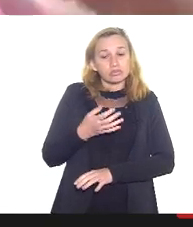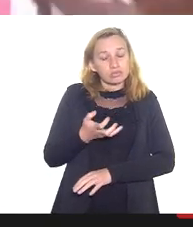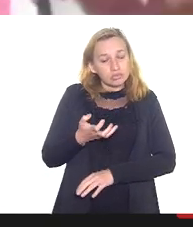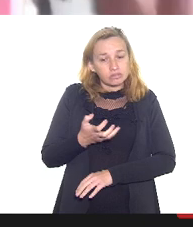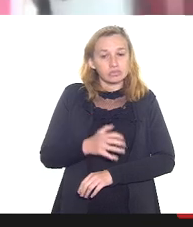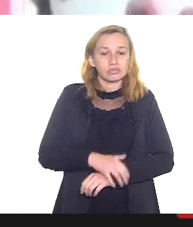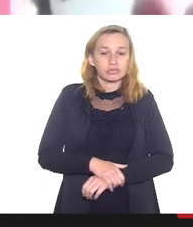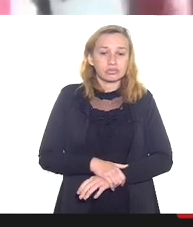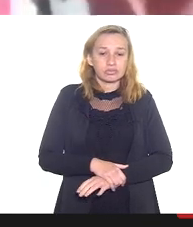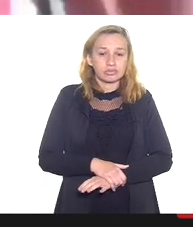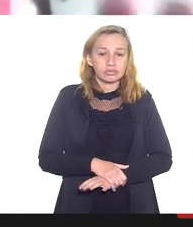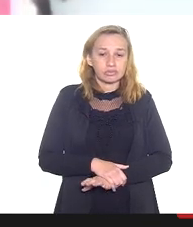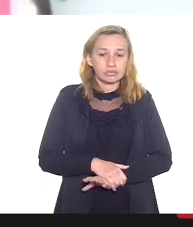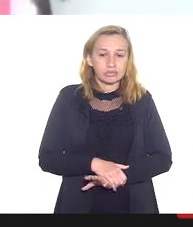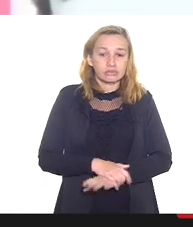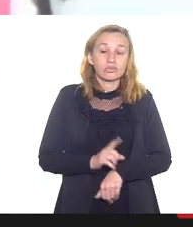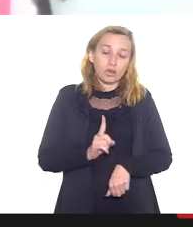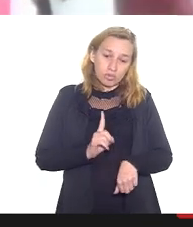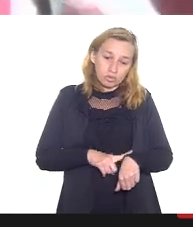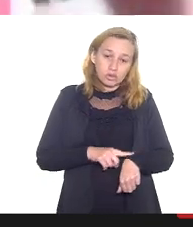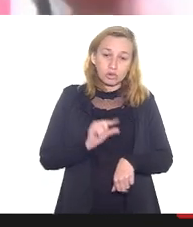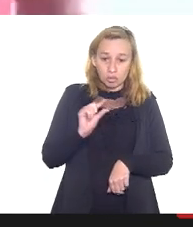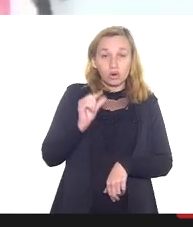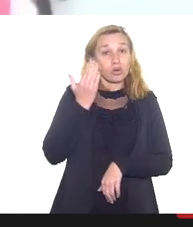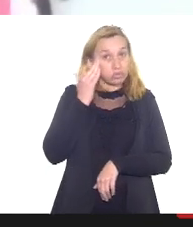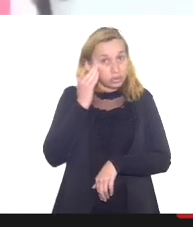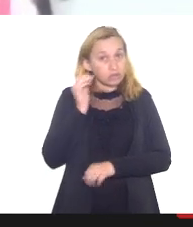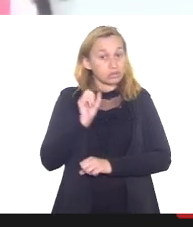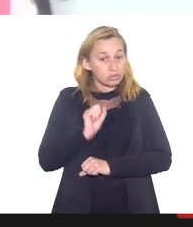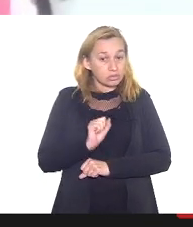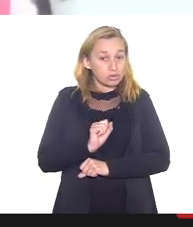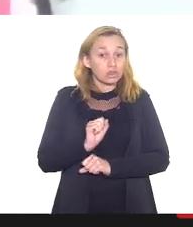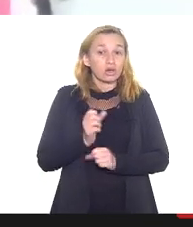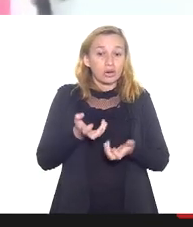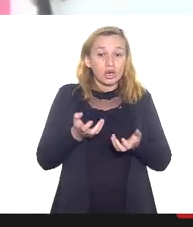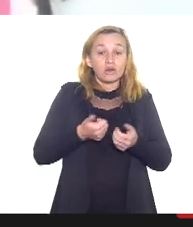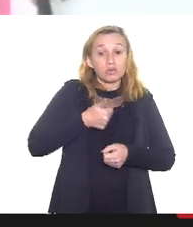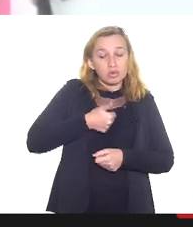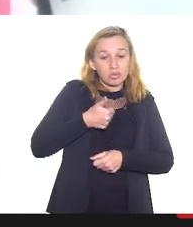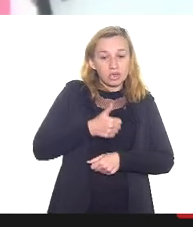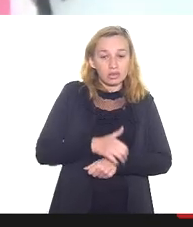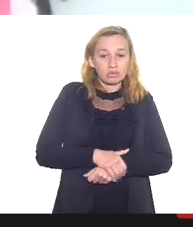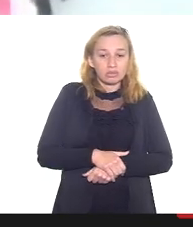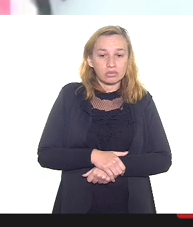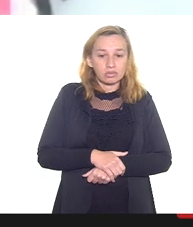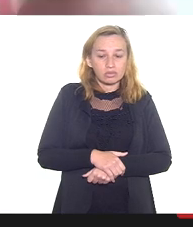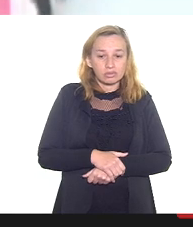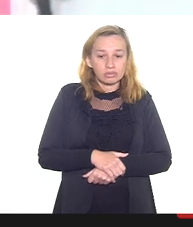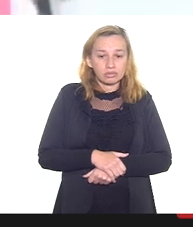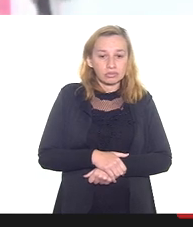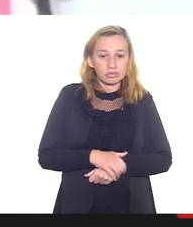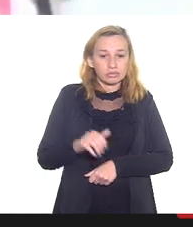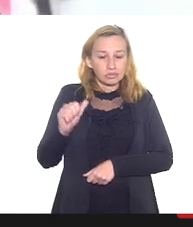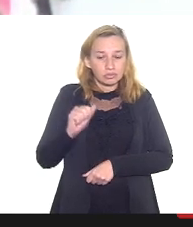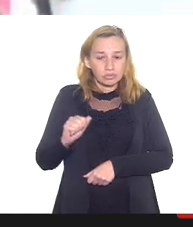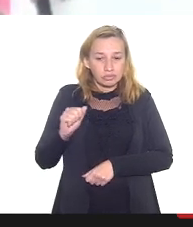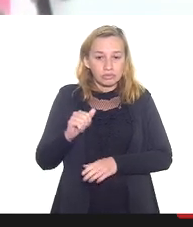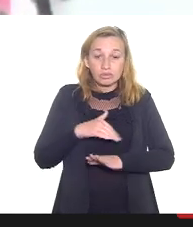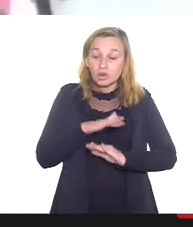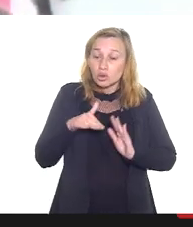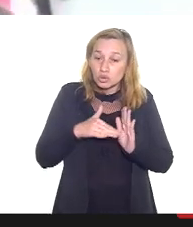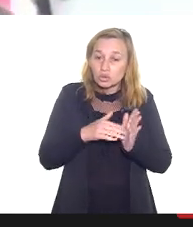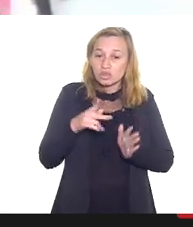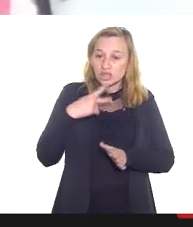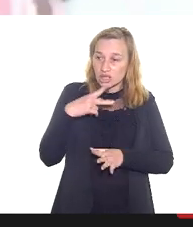queria... É pouco tempo e eu compreendo. Eu quero primeiro dizer que me associo a todas as